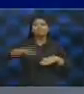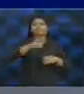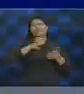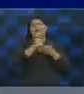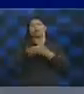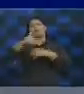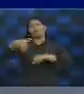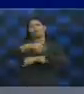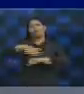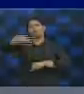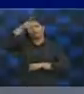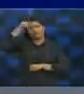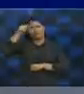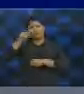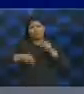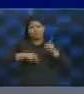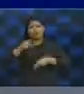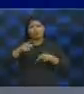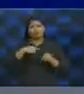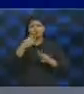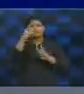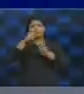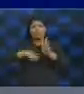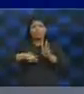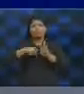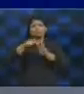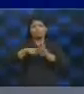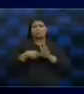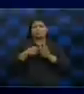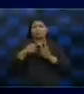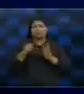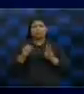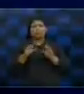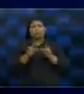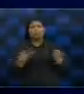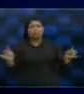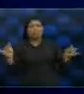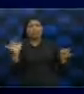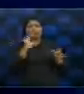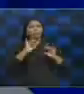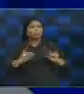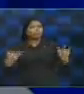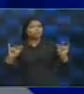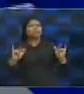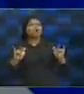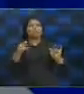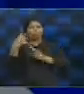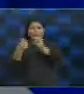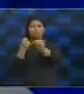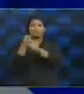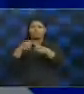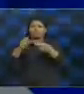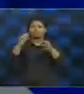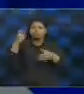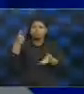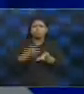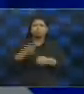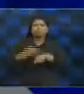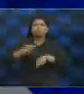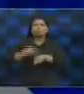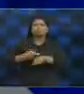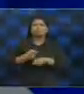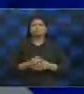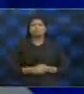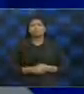e as pessoas não vivem só 3 meses. Elas vivem 4 anos. Um minuto, candidato. Tem, até porque aliados dele, do candidato